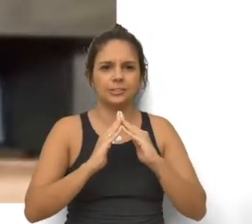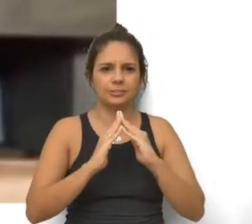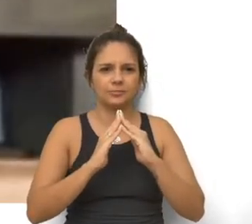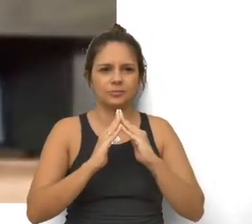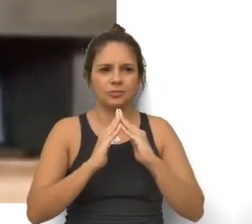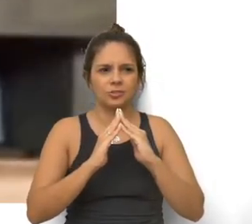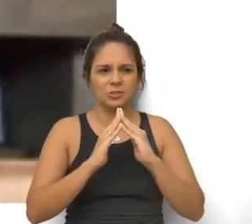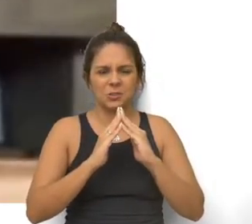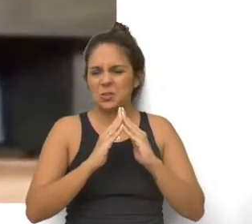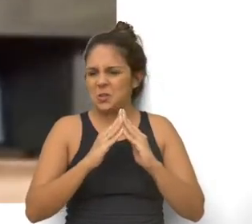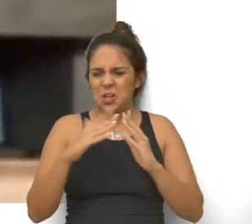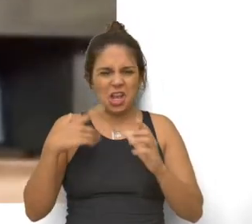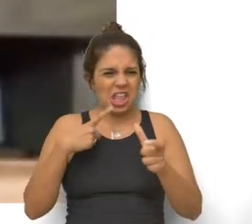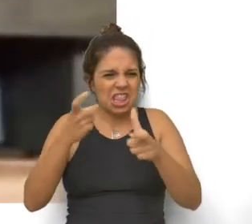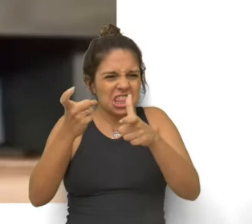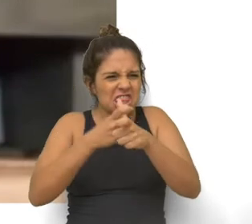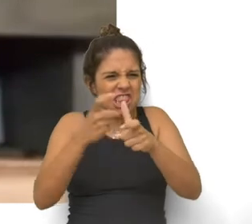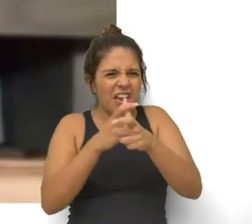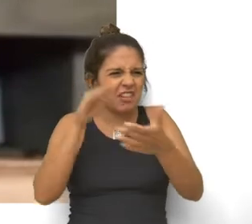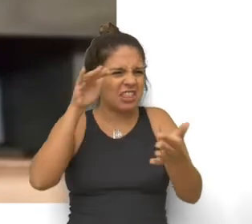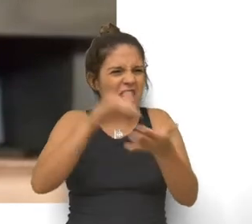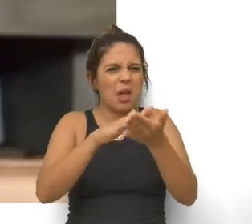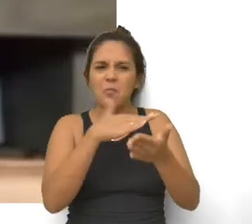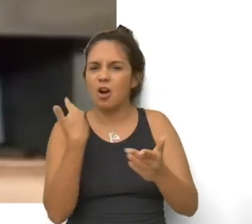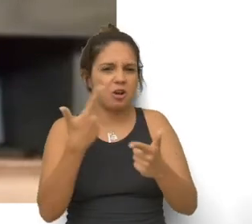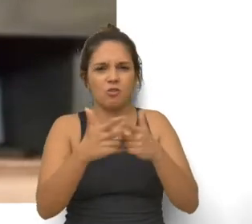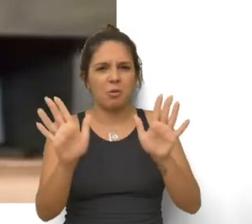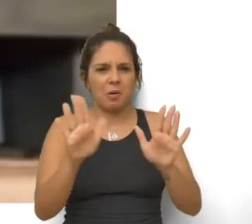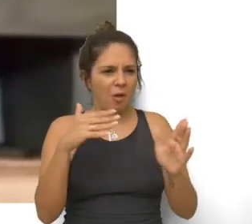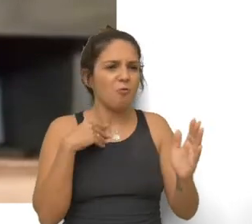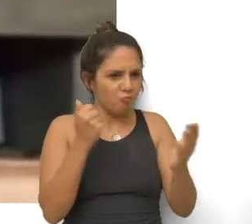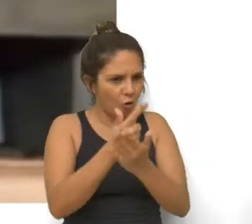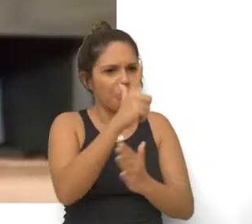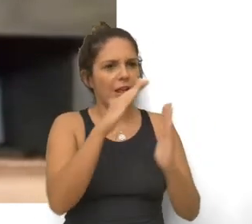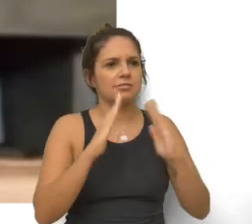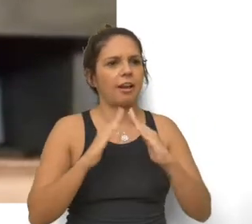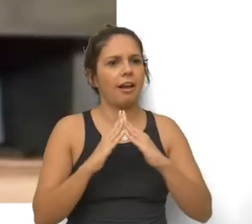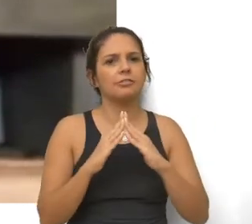nem que eu fique endividada pelo resto dos meus dias.